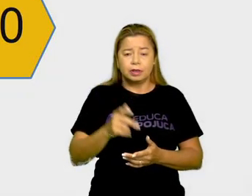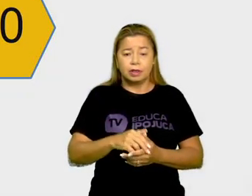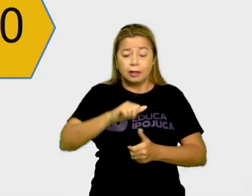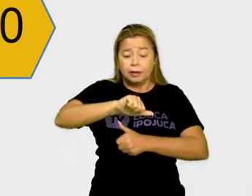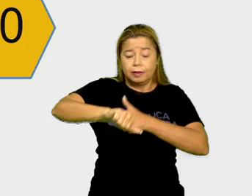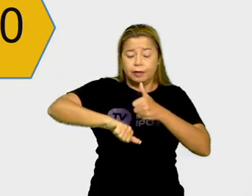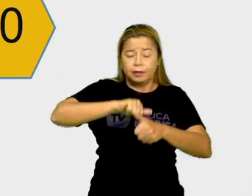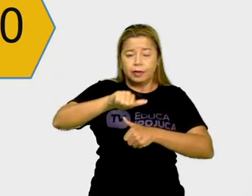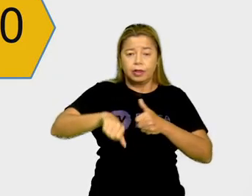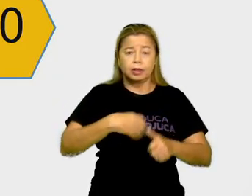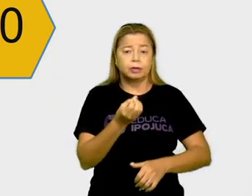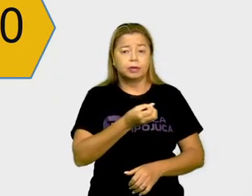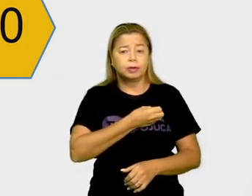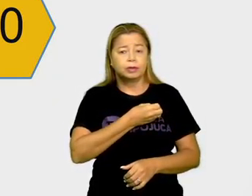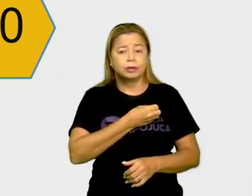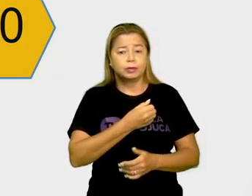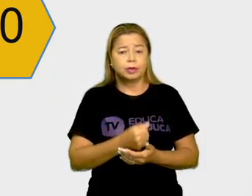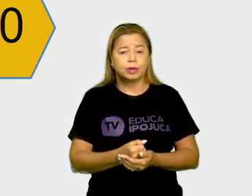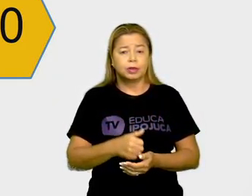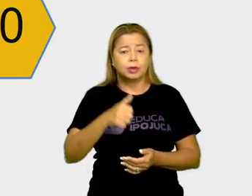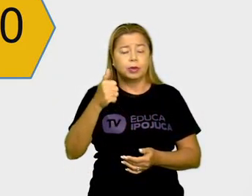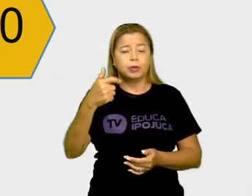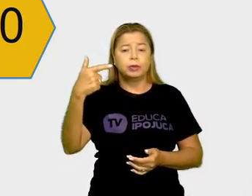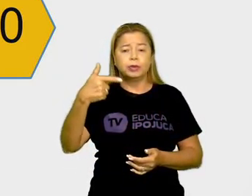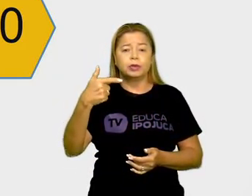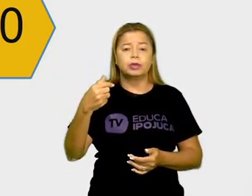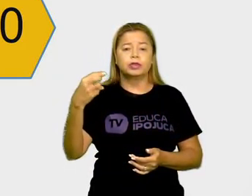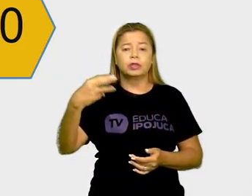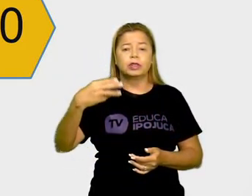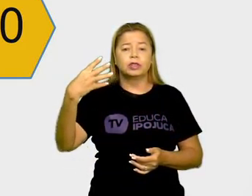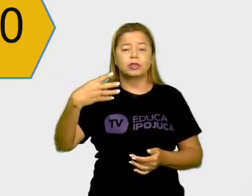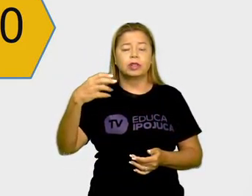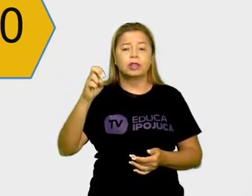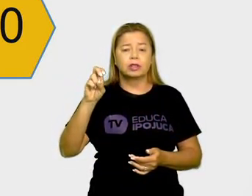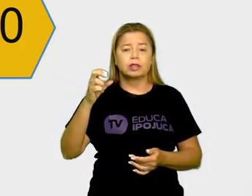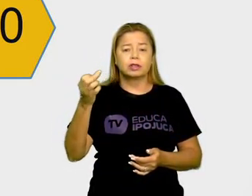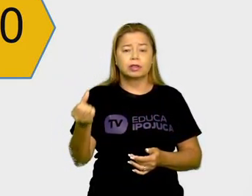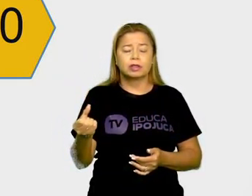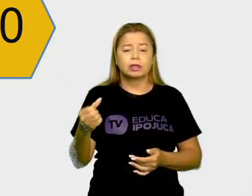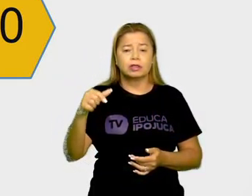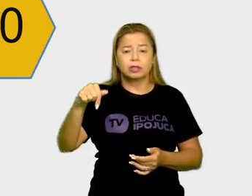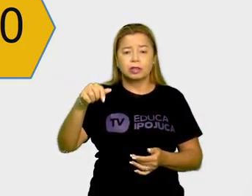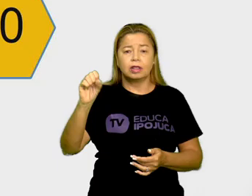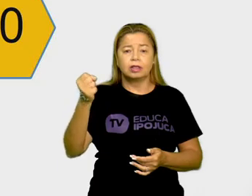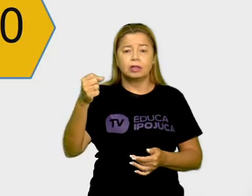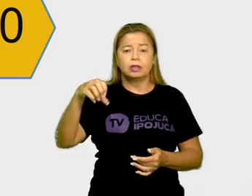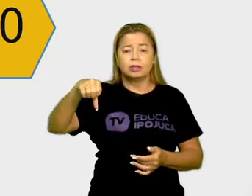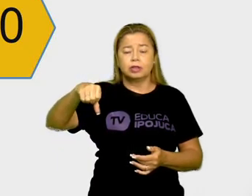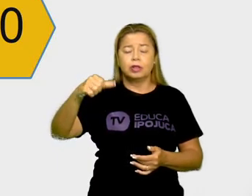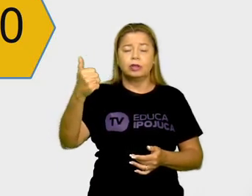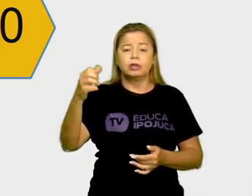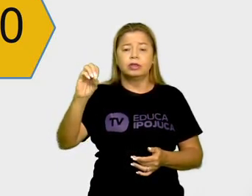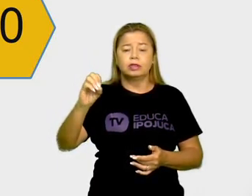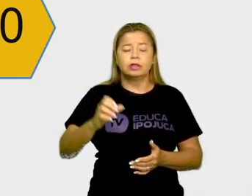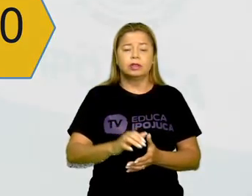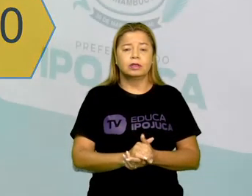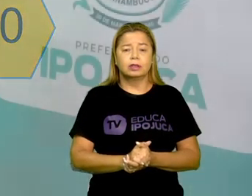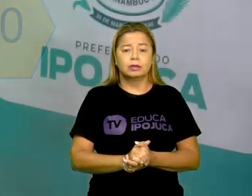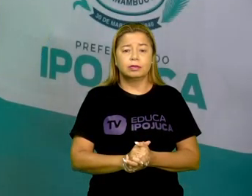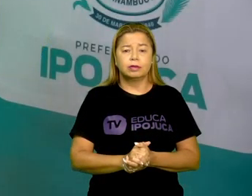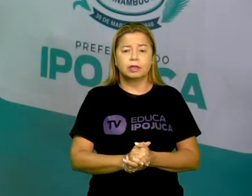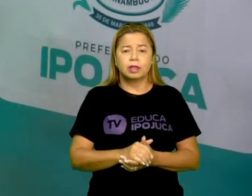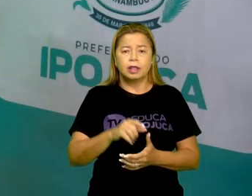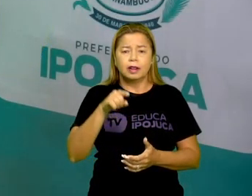números. 1, 2, 3, 4, 5, 6, 7, 8, 9, 10. E aí,